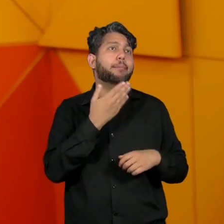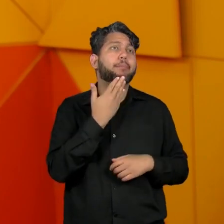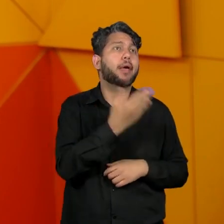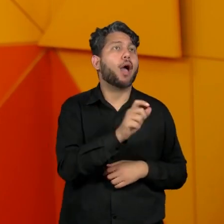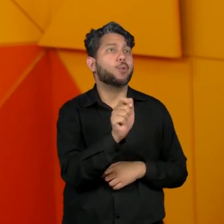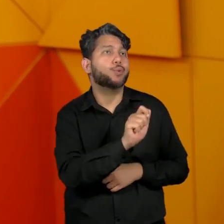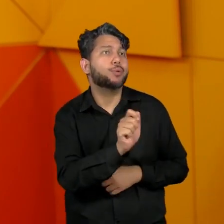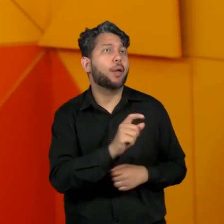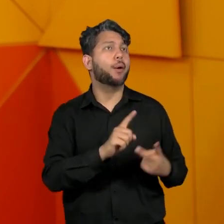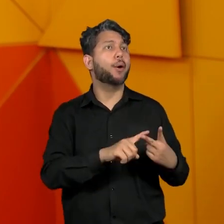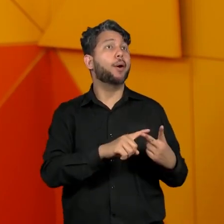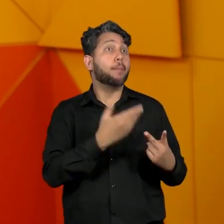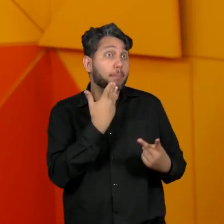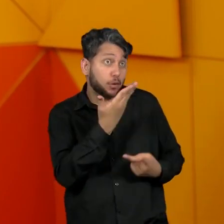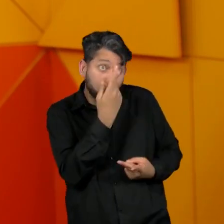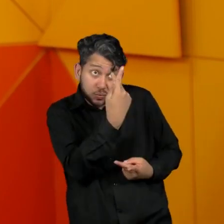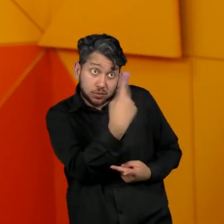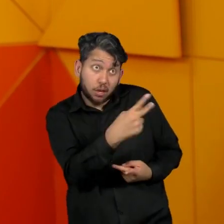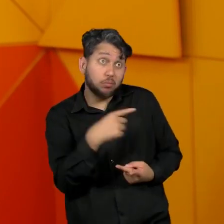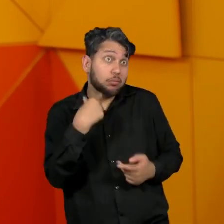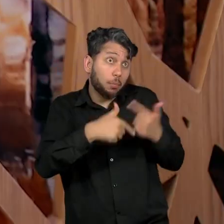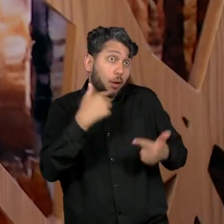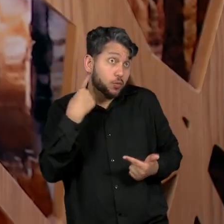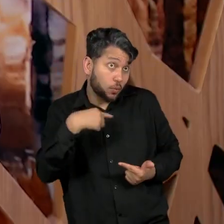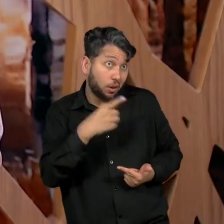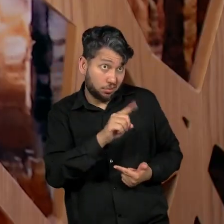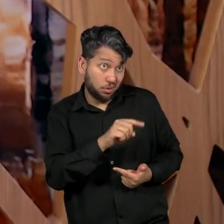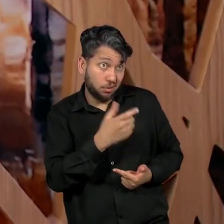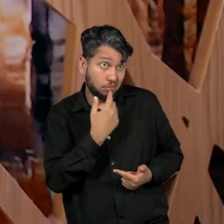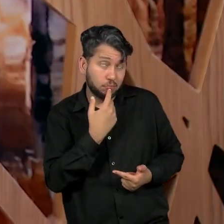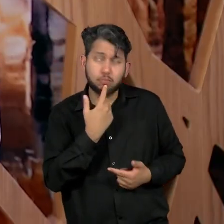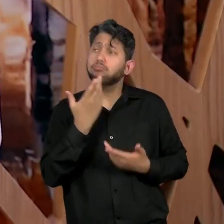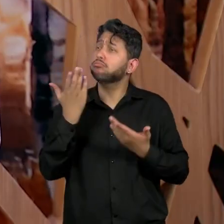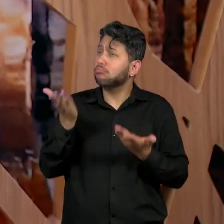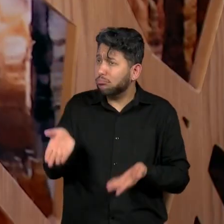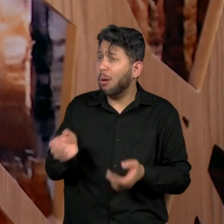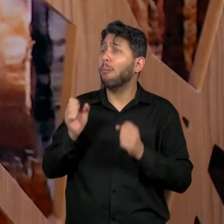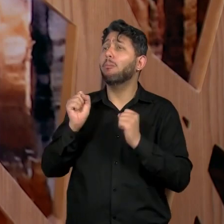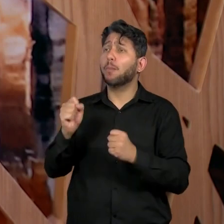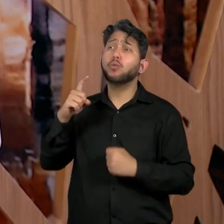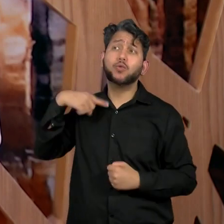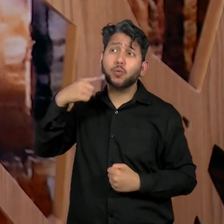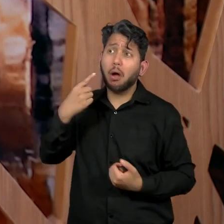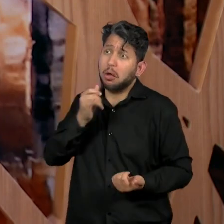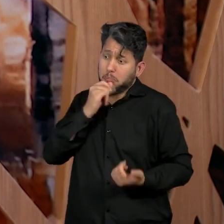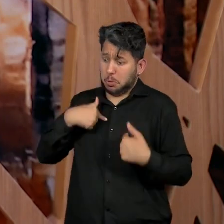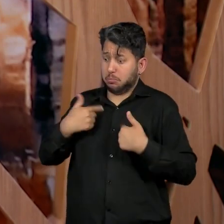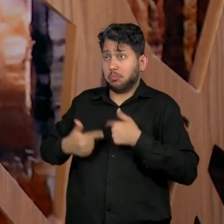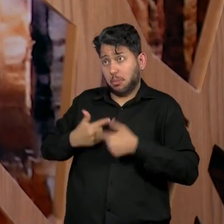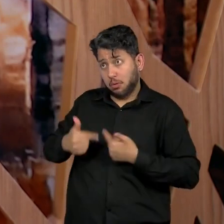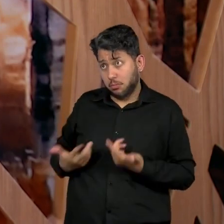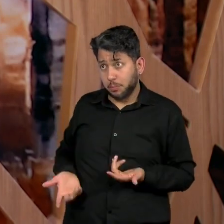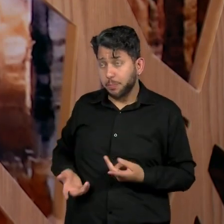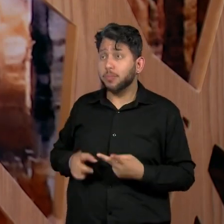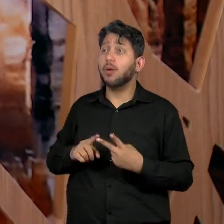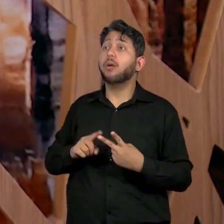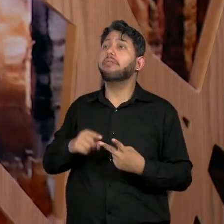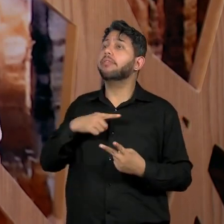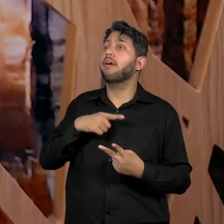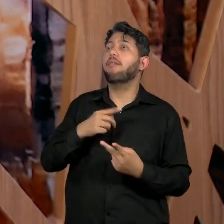procurar uma advogada como você, que é especialista no tema? Ele pode procurar uma advogada como eu, pode procurar também,